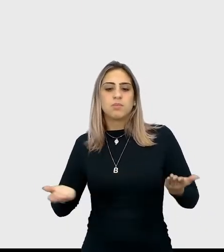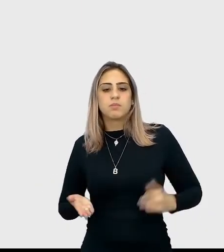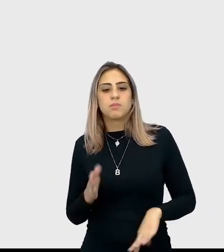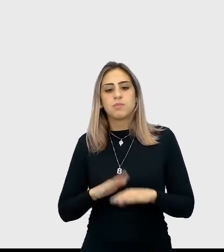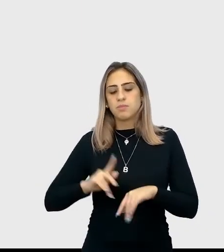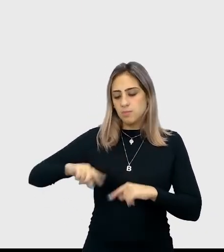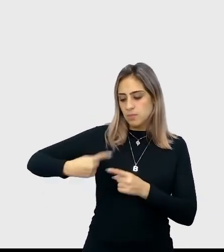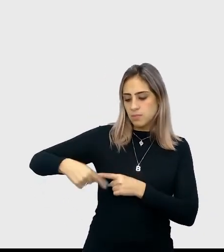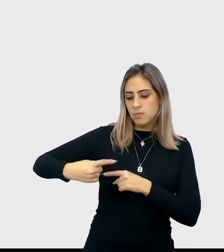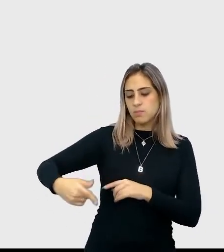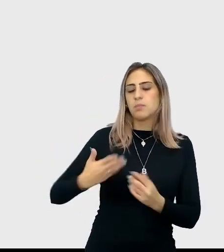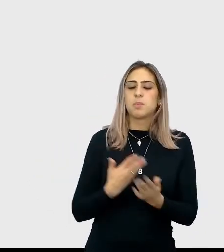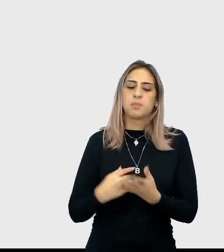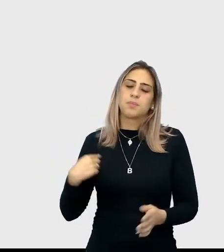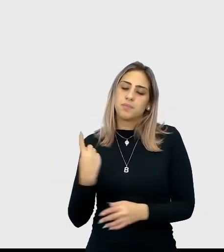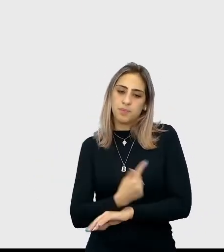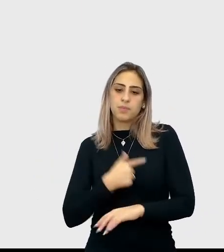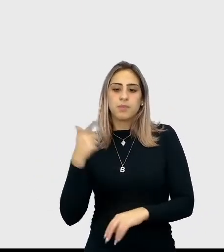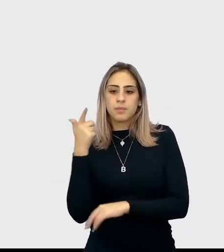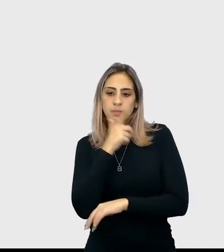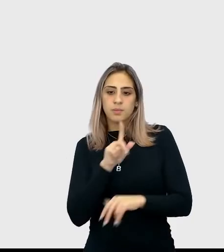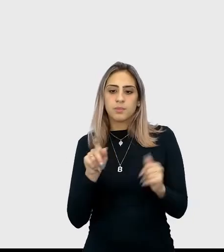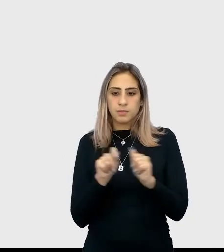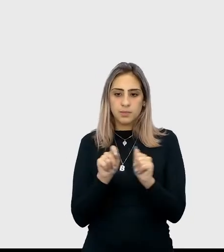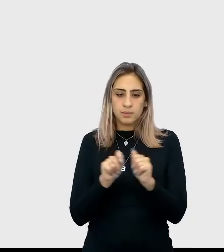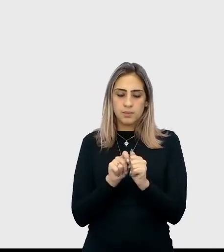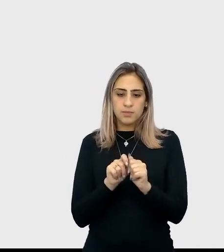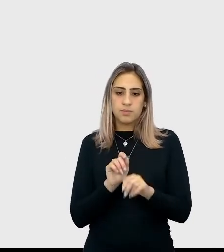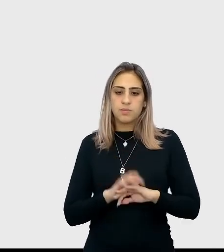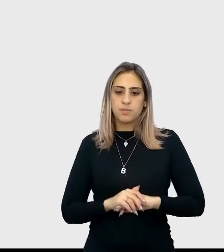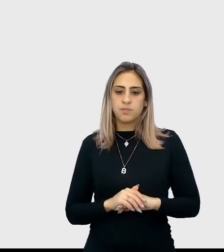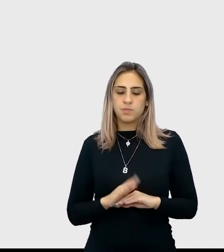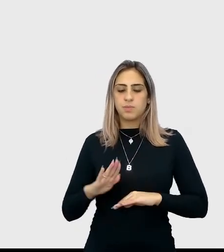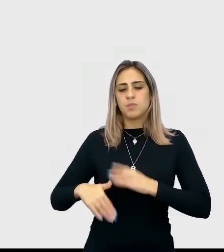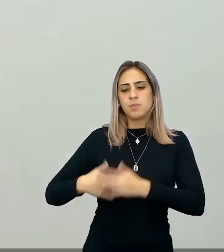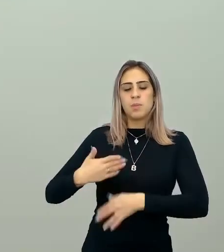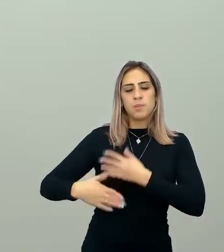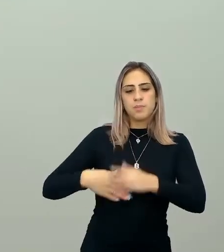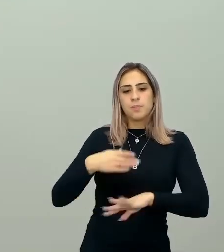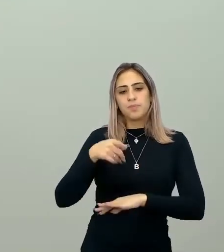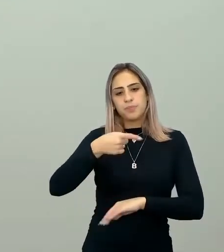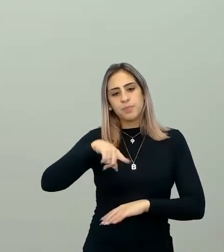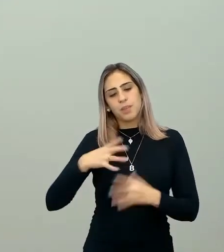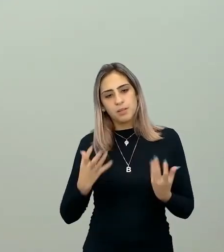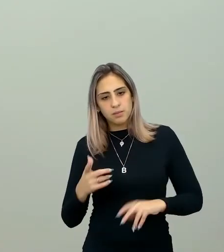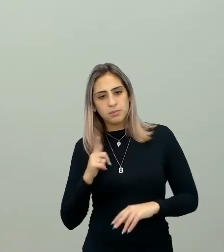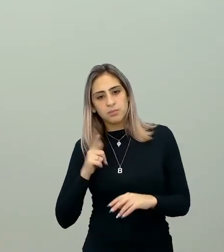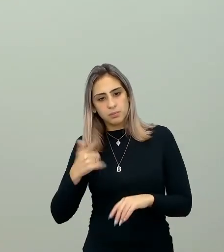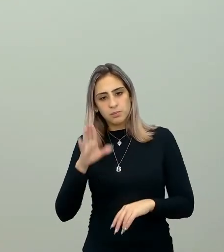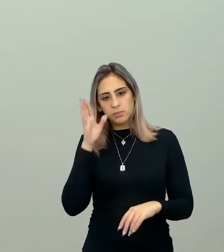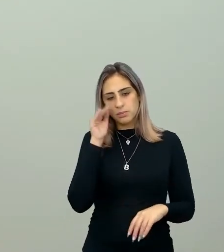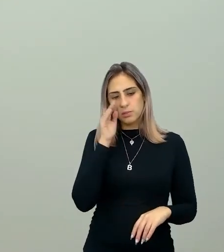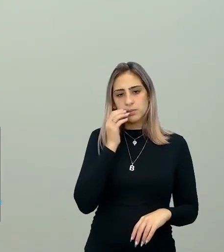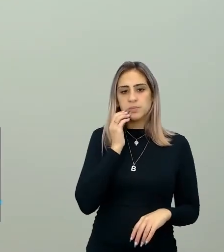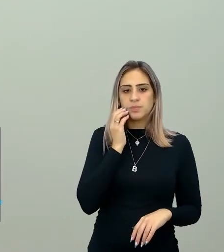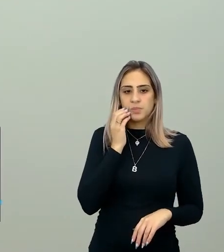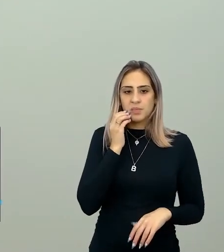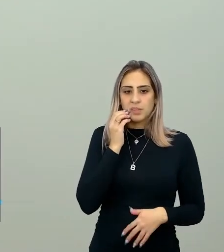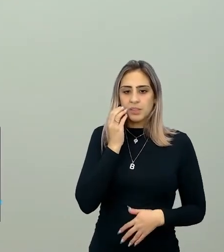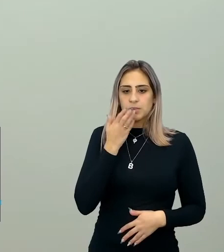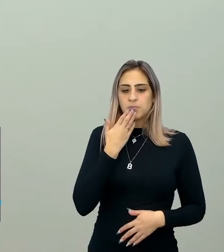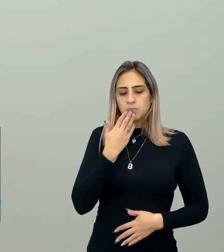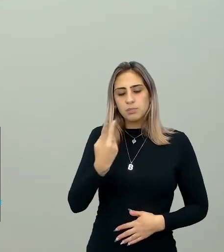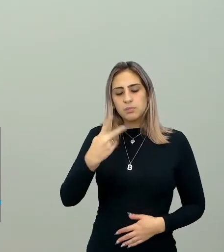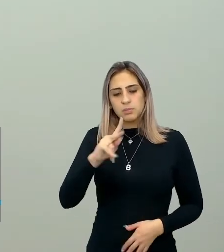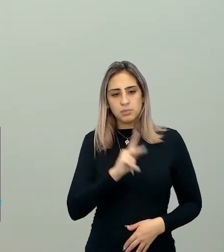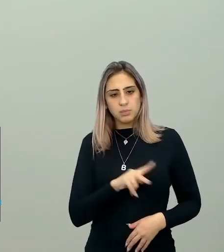nas próximas aulas a gente vai conseguir fazer e desmiuçar. E se você quiser e tiver mais curiosidade, peça para o seu professor